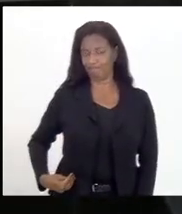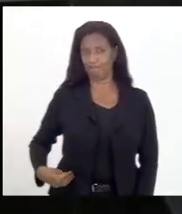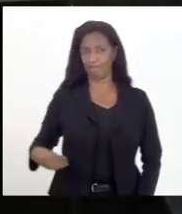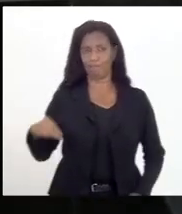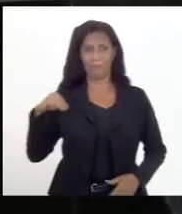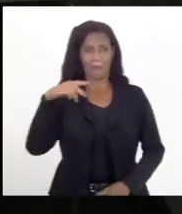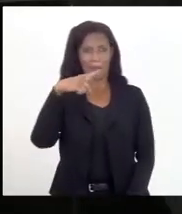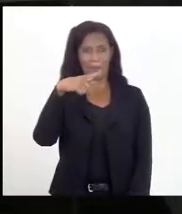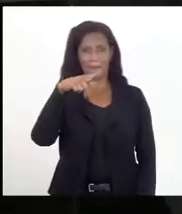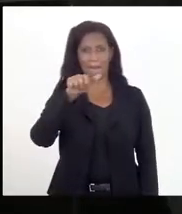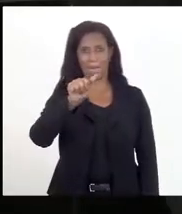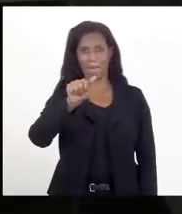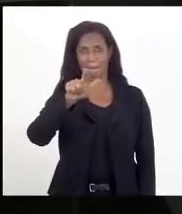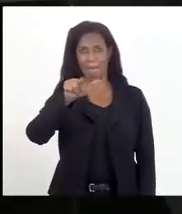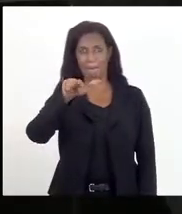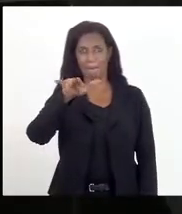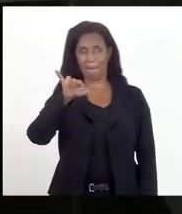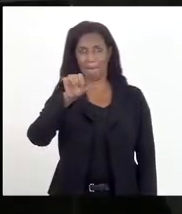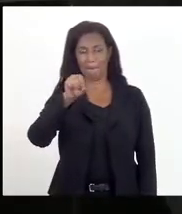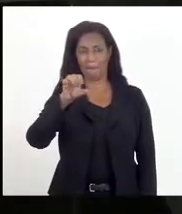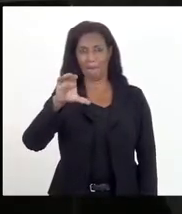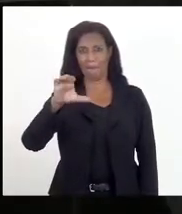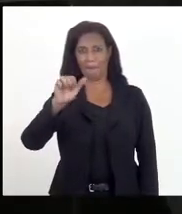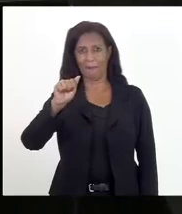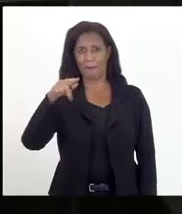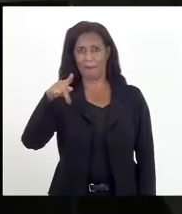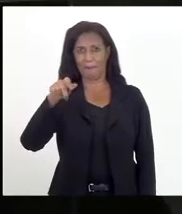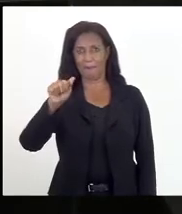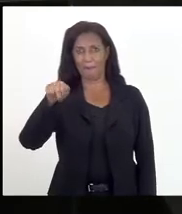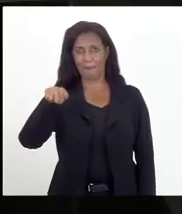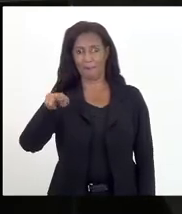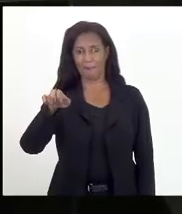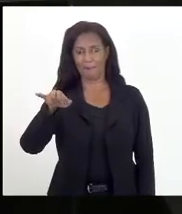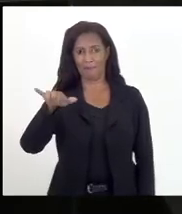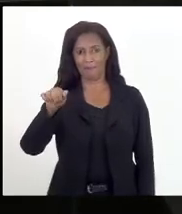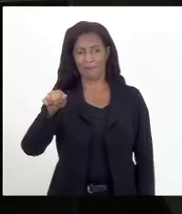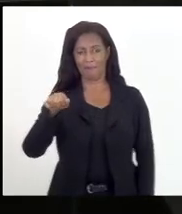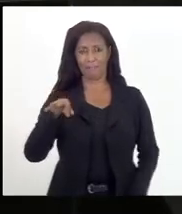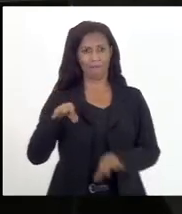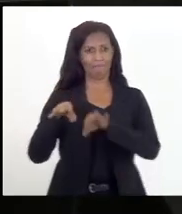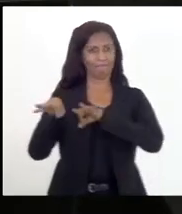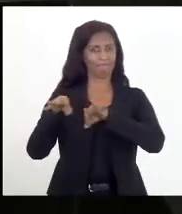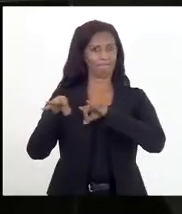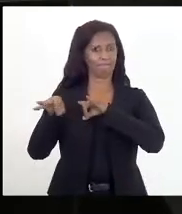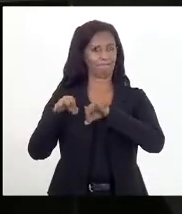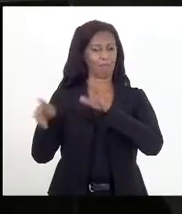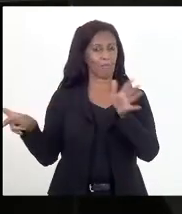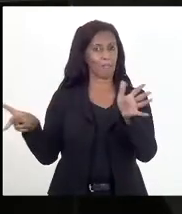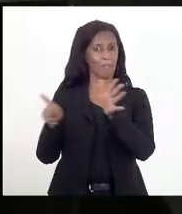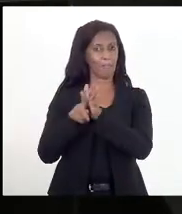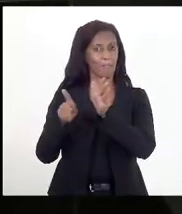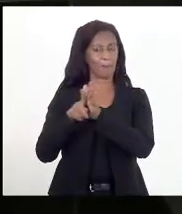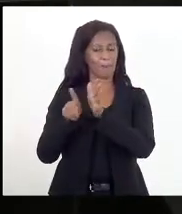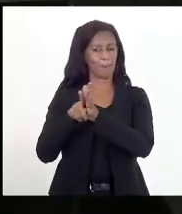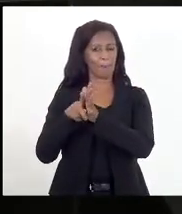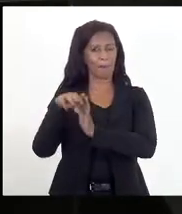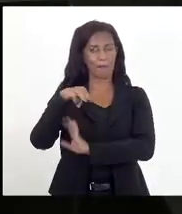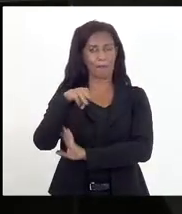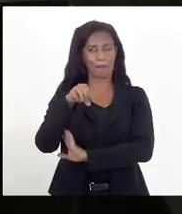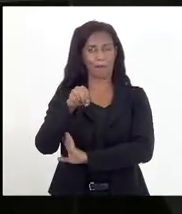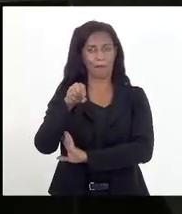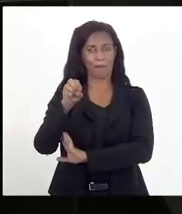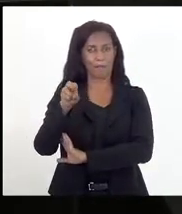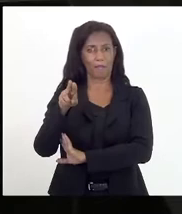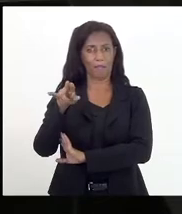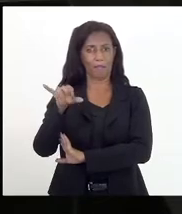Capanema e na relação dos bens imóveis a